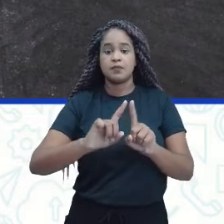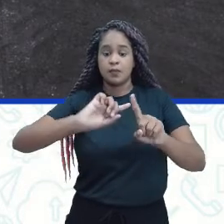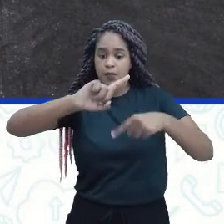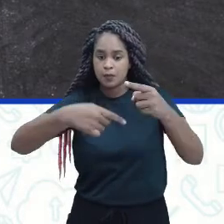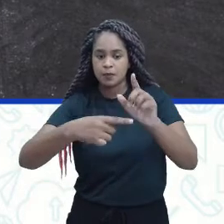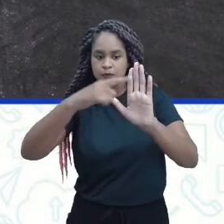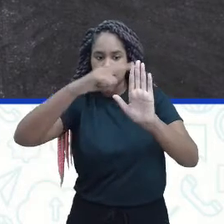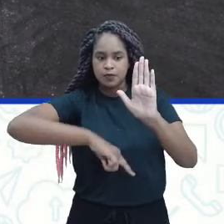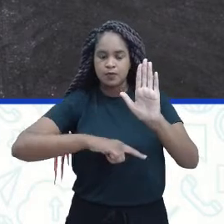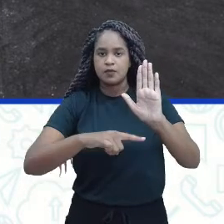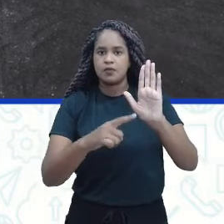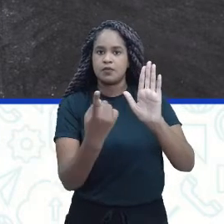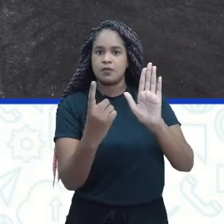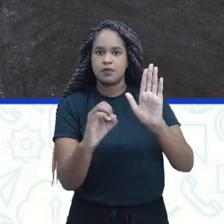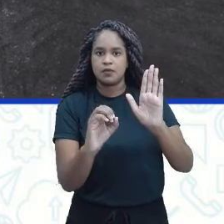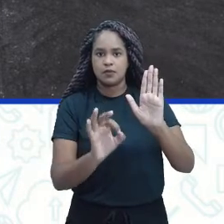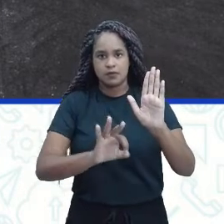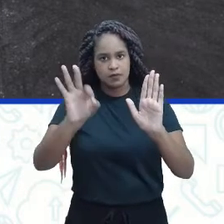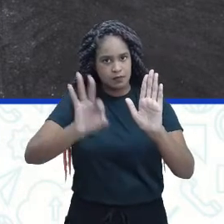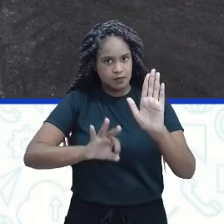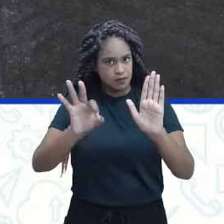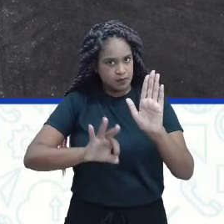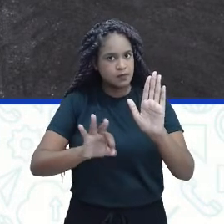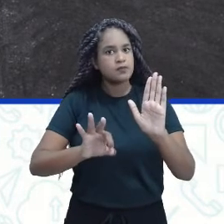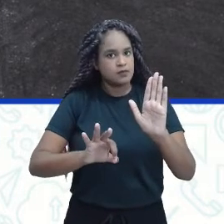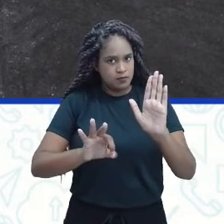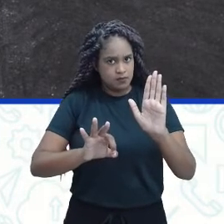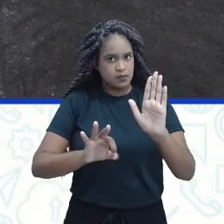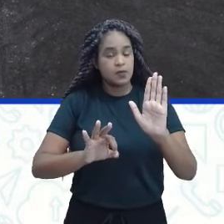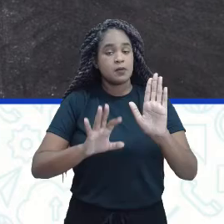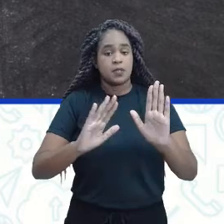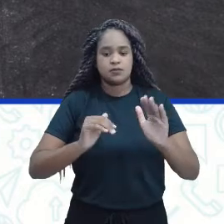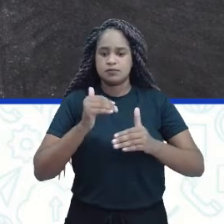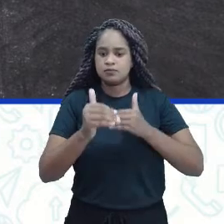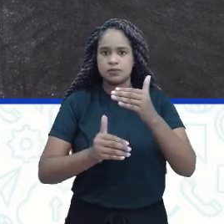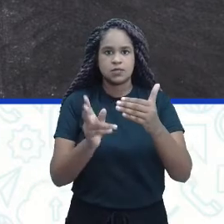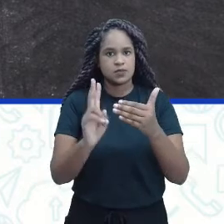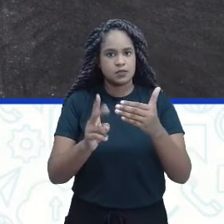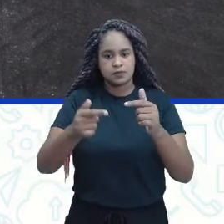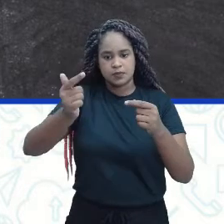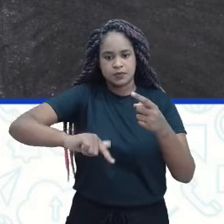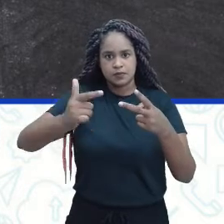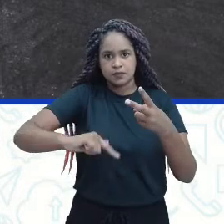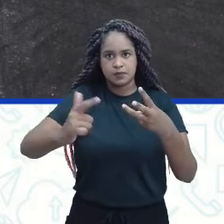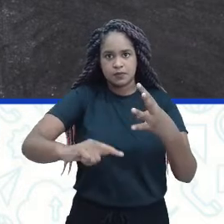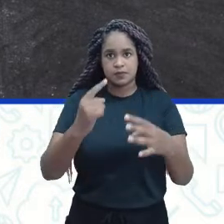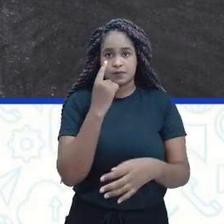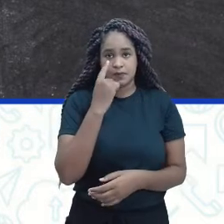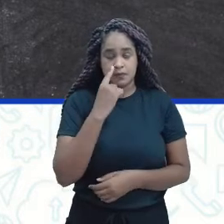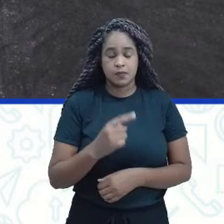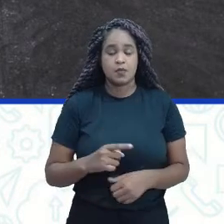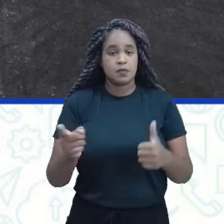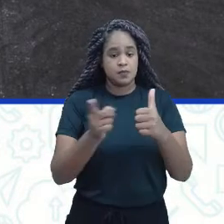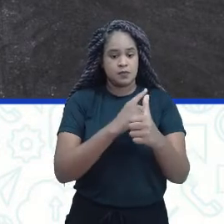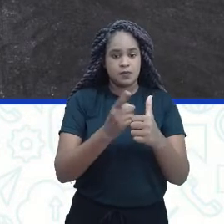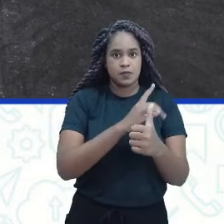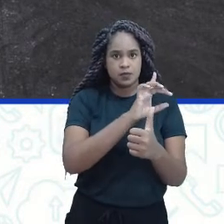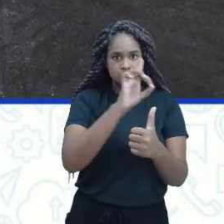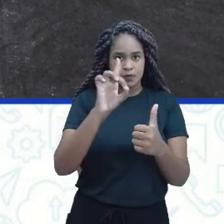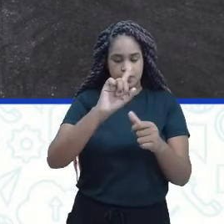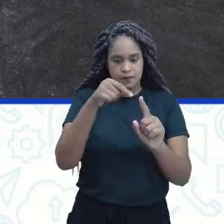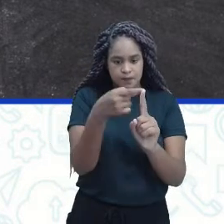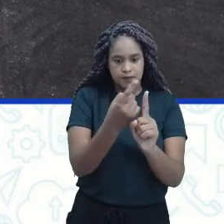o desconto de 10% de maneira sucessiva. Então, a gente tem ali no primeiro dia um acréscimo